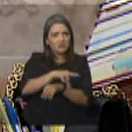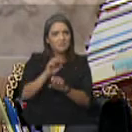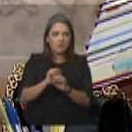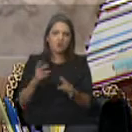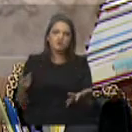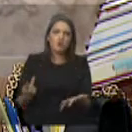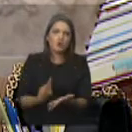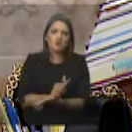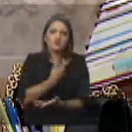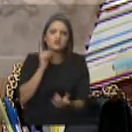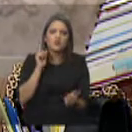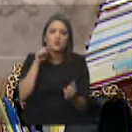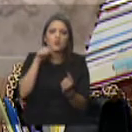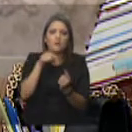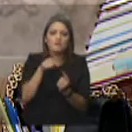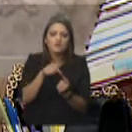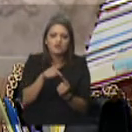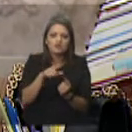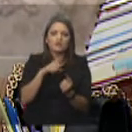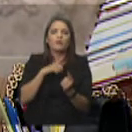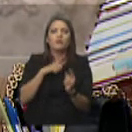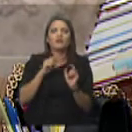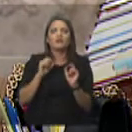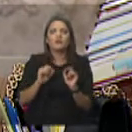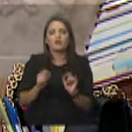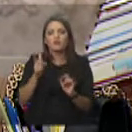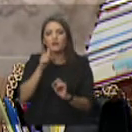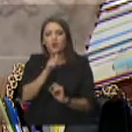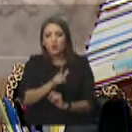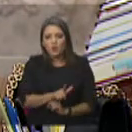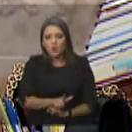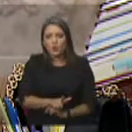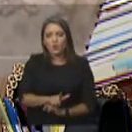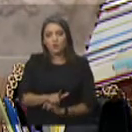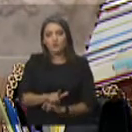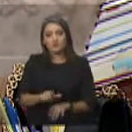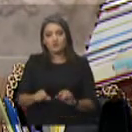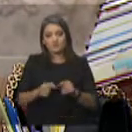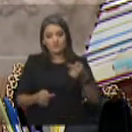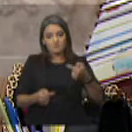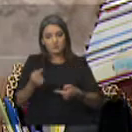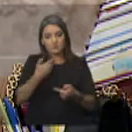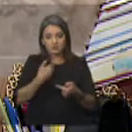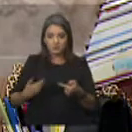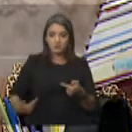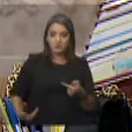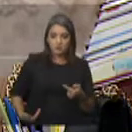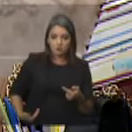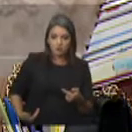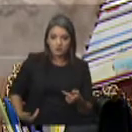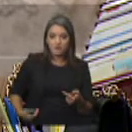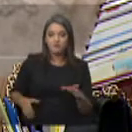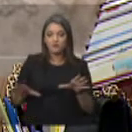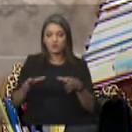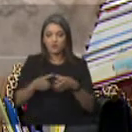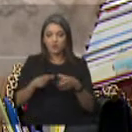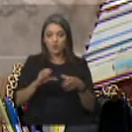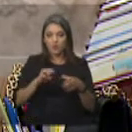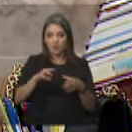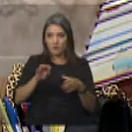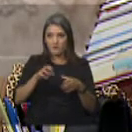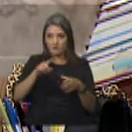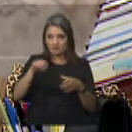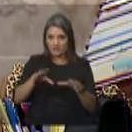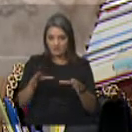para fim de conhecimento destinado à formulação e à execução de políticas públicas. O Comitê Central de Governança